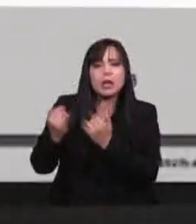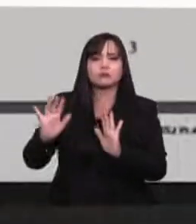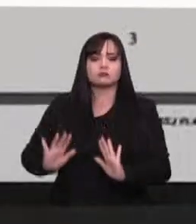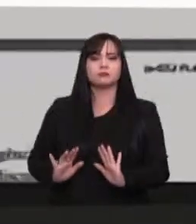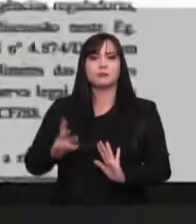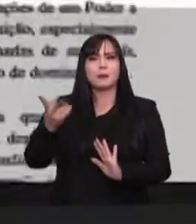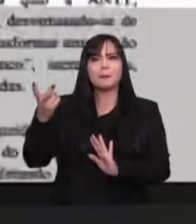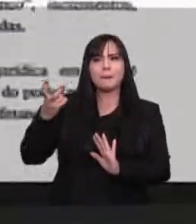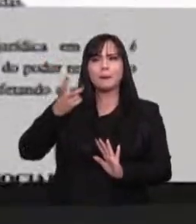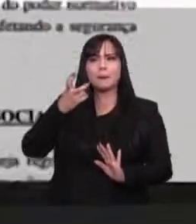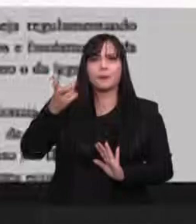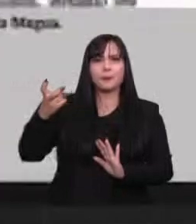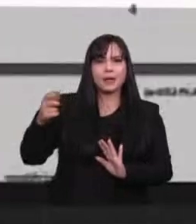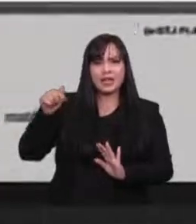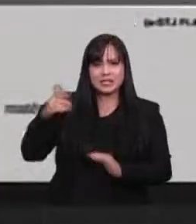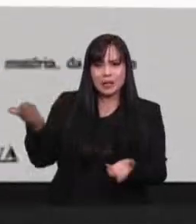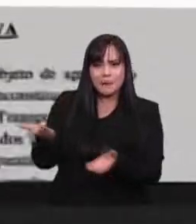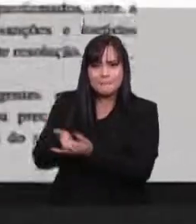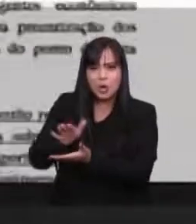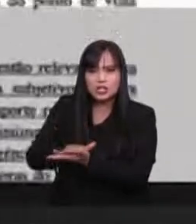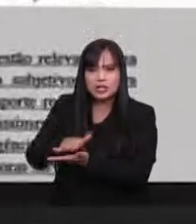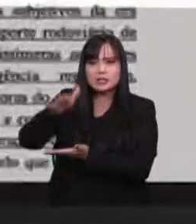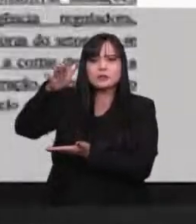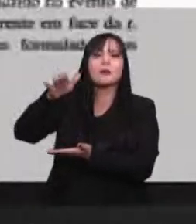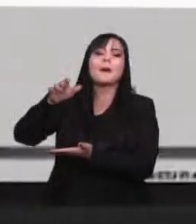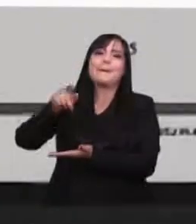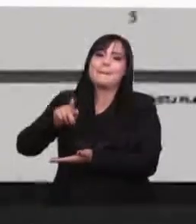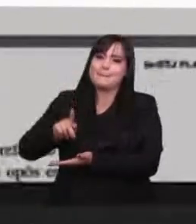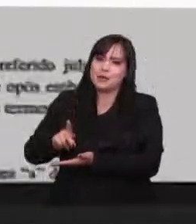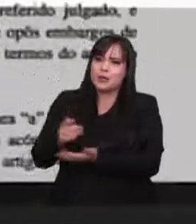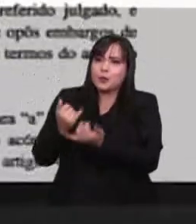Observe que estruturalmente os processos